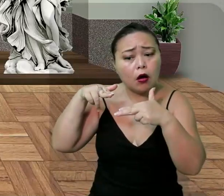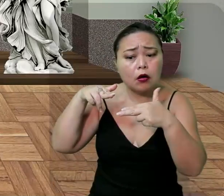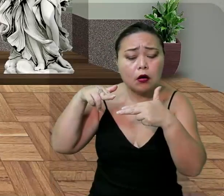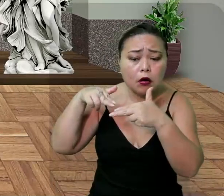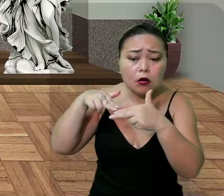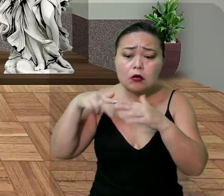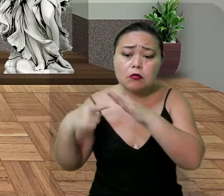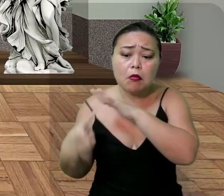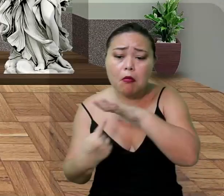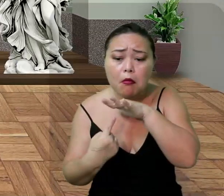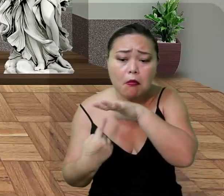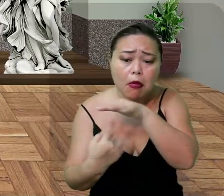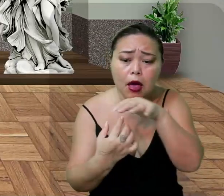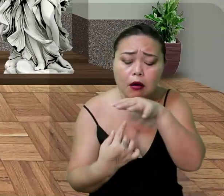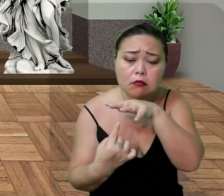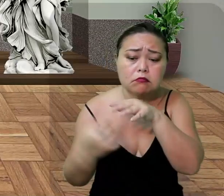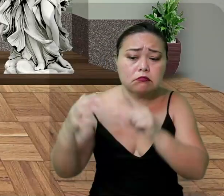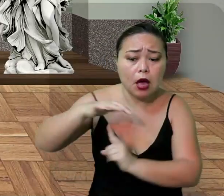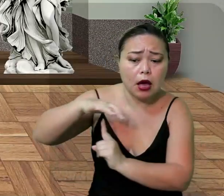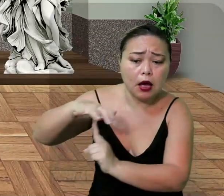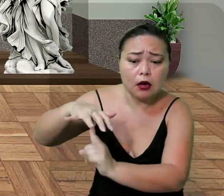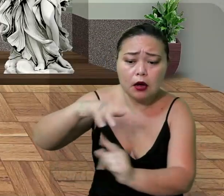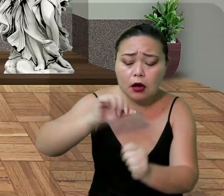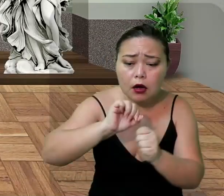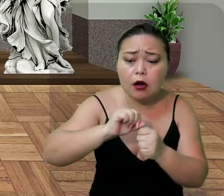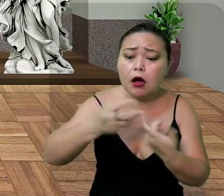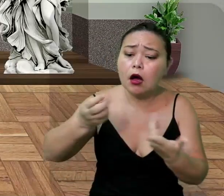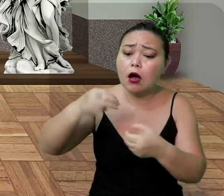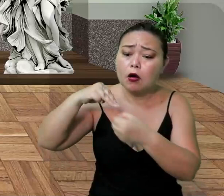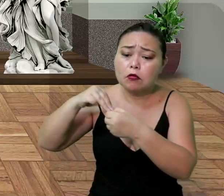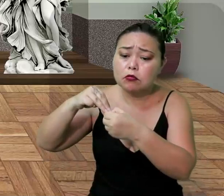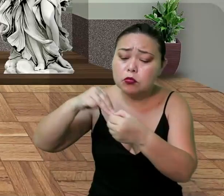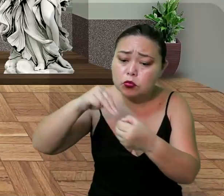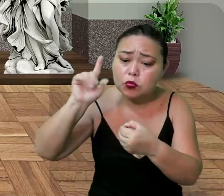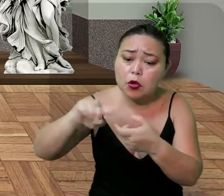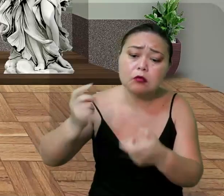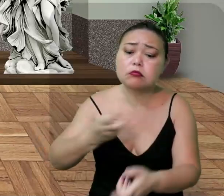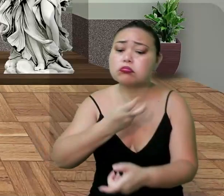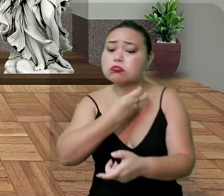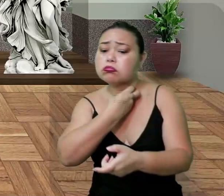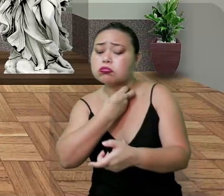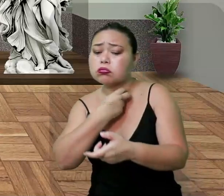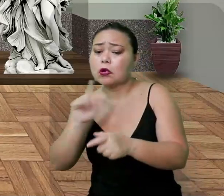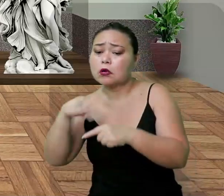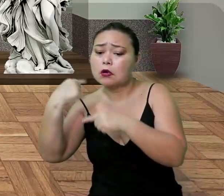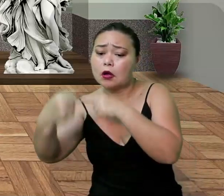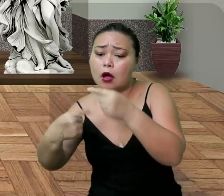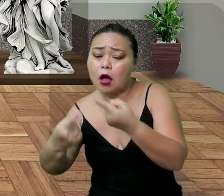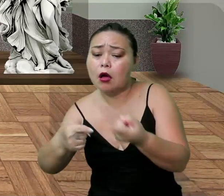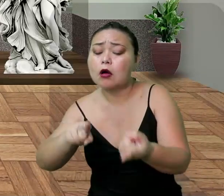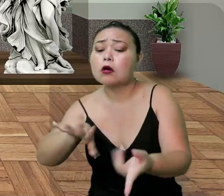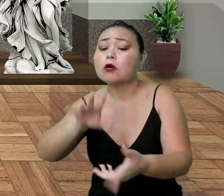de Wuhan que o morcego acabou transmitindo